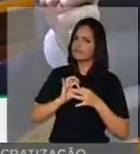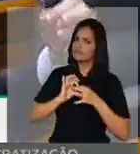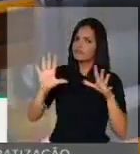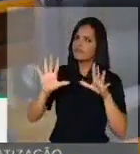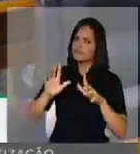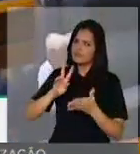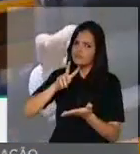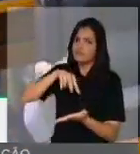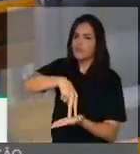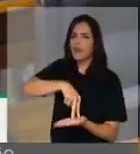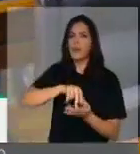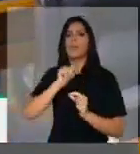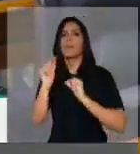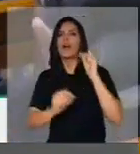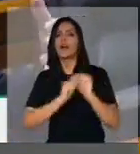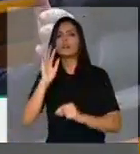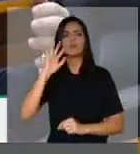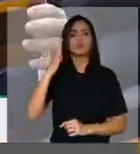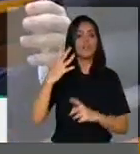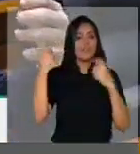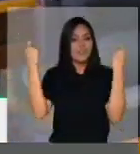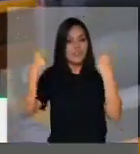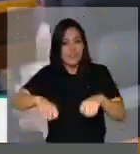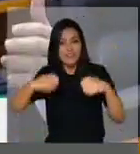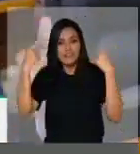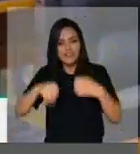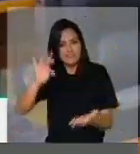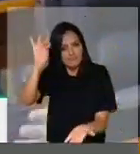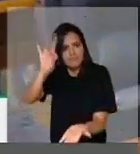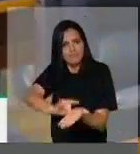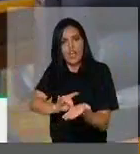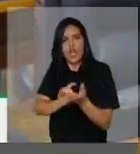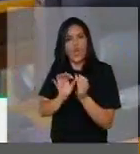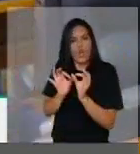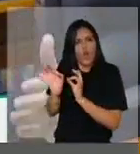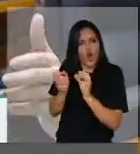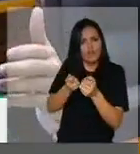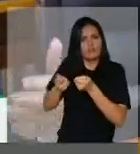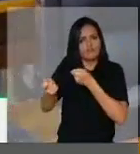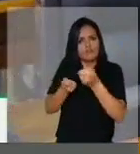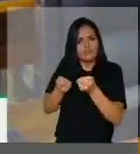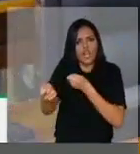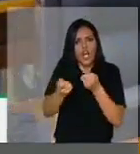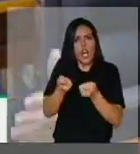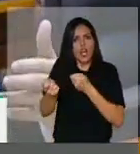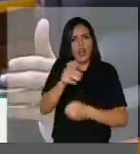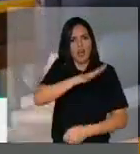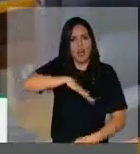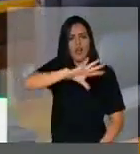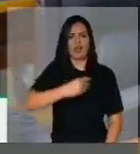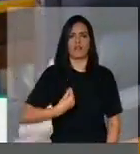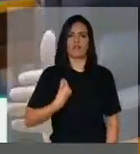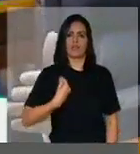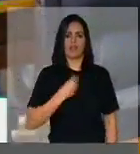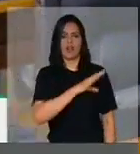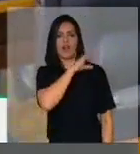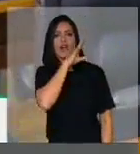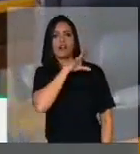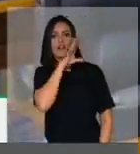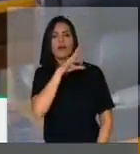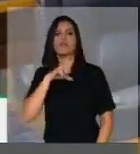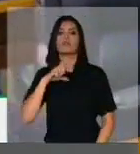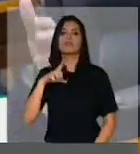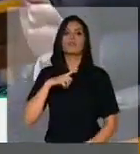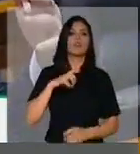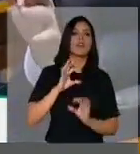que as medidas necessárias que realmente controlam a sanidade animal sejam tomadas dentro do